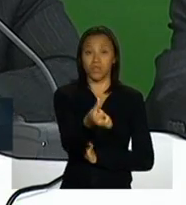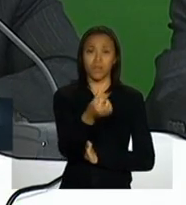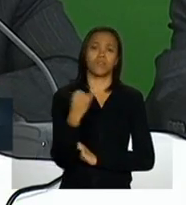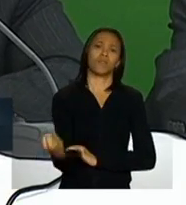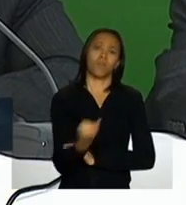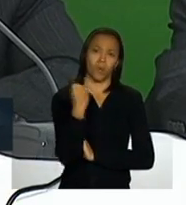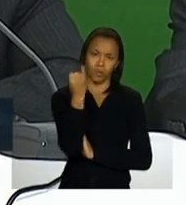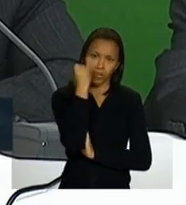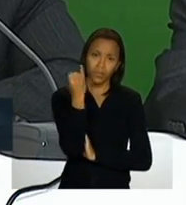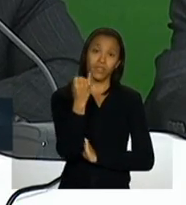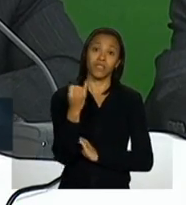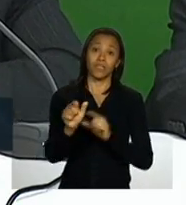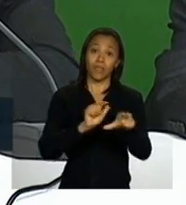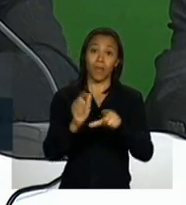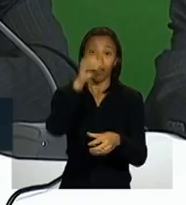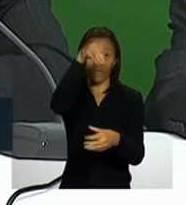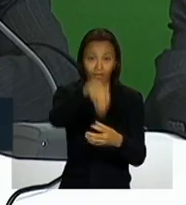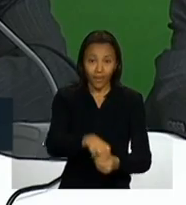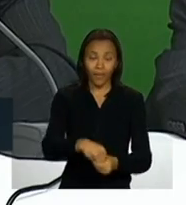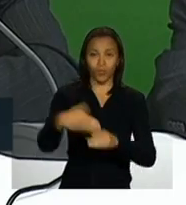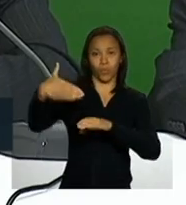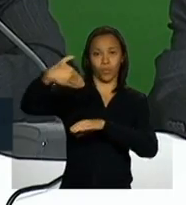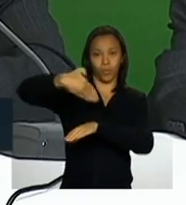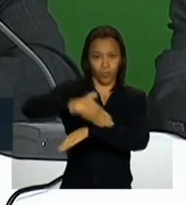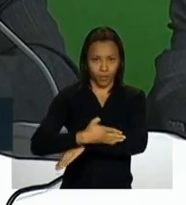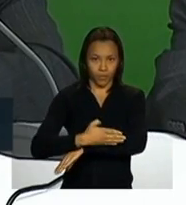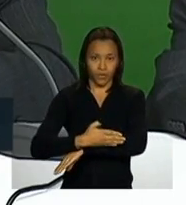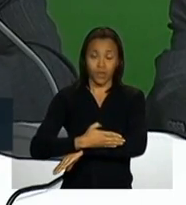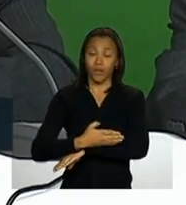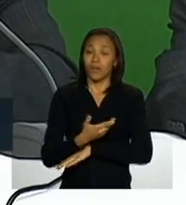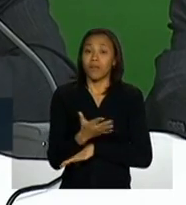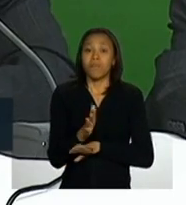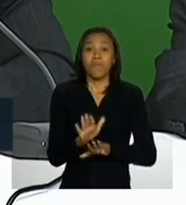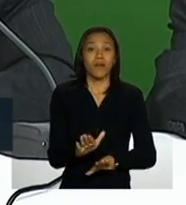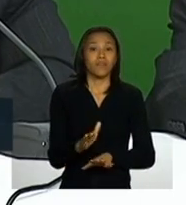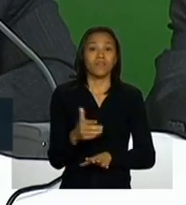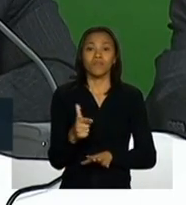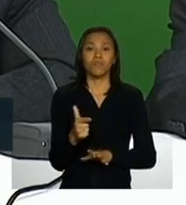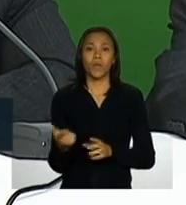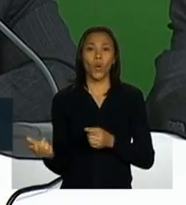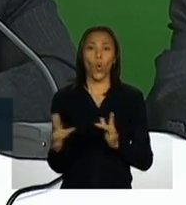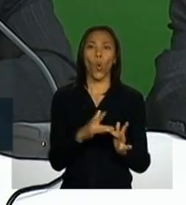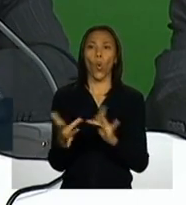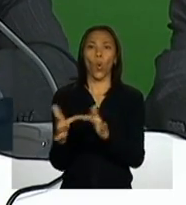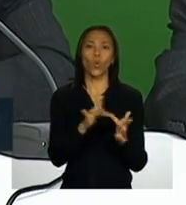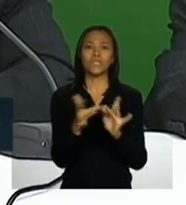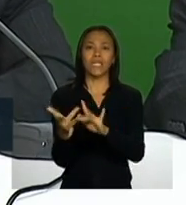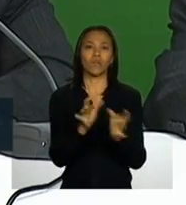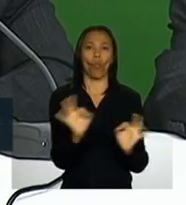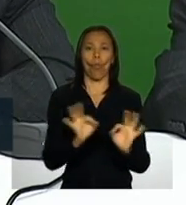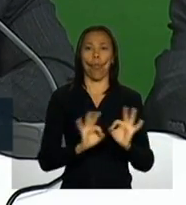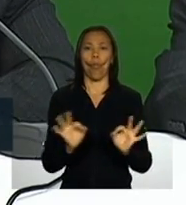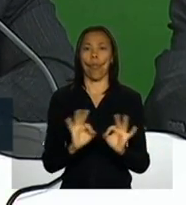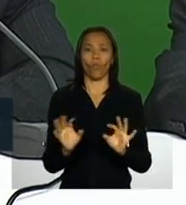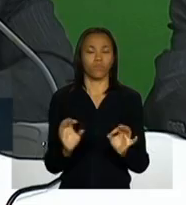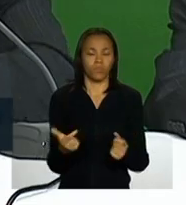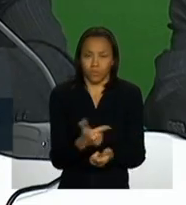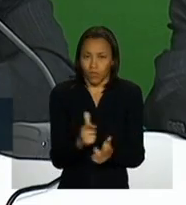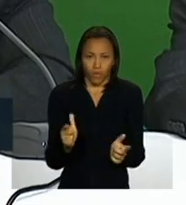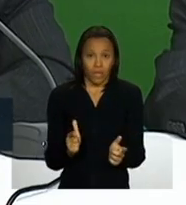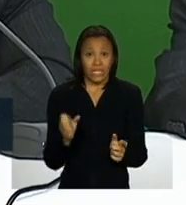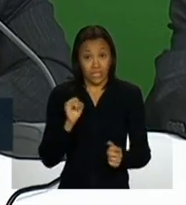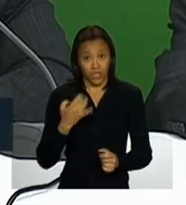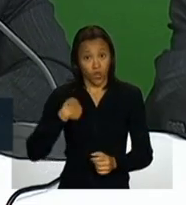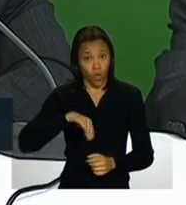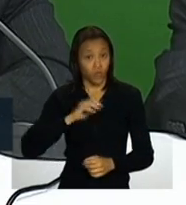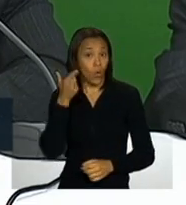que trabalham dentro do porto. E eles trabalham sem nenhum nexo com o outro. Se a gente conseguir